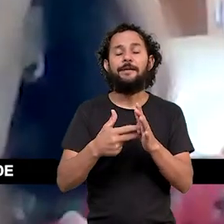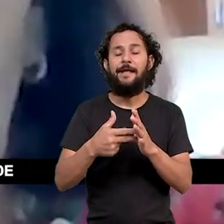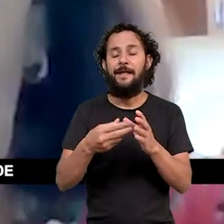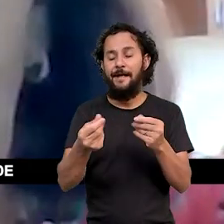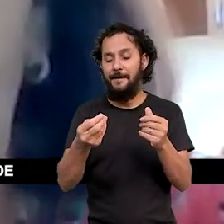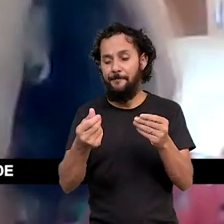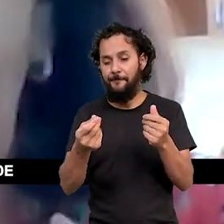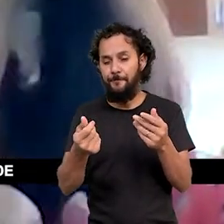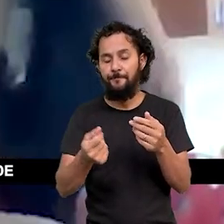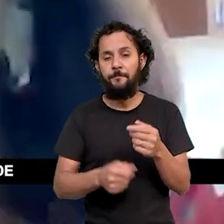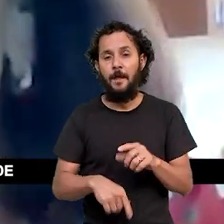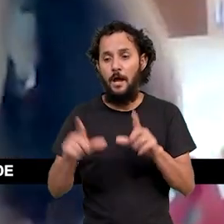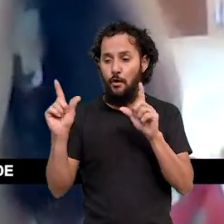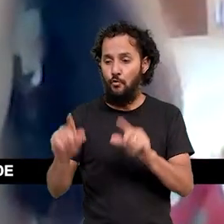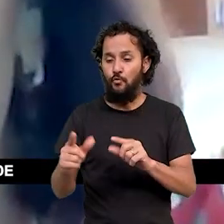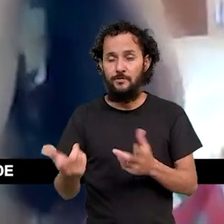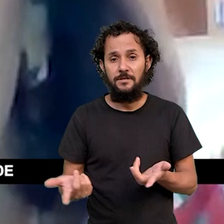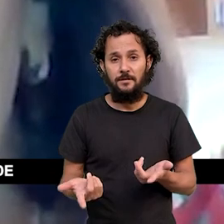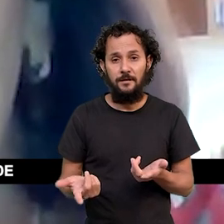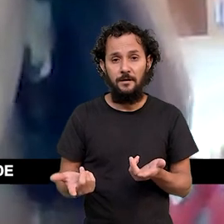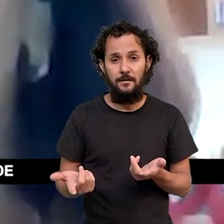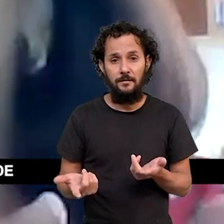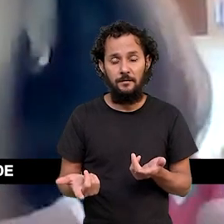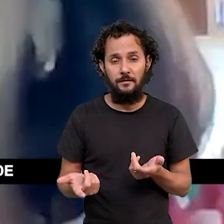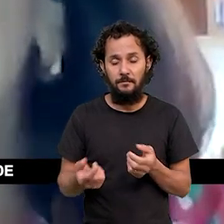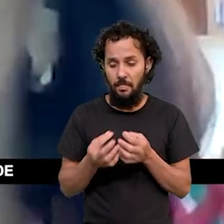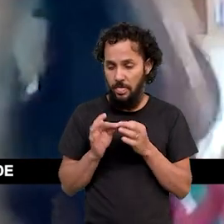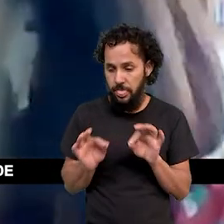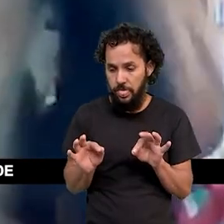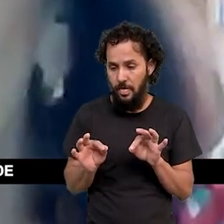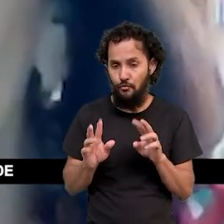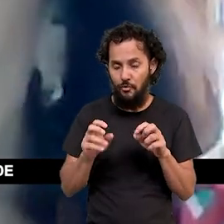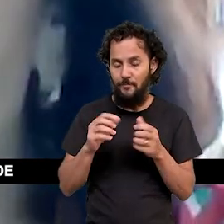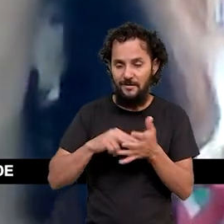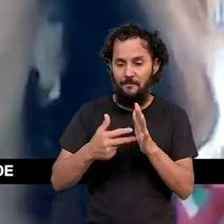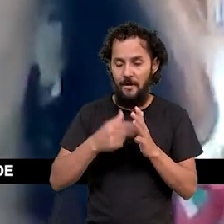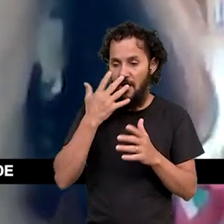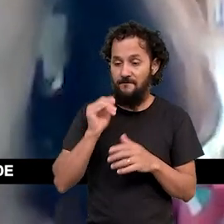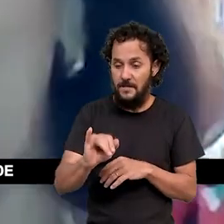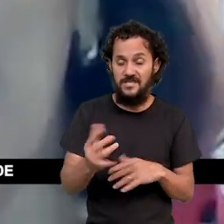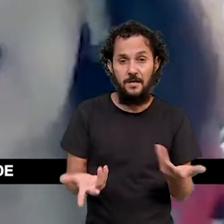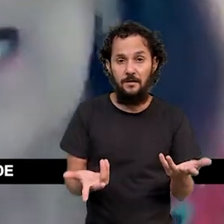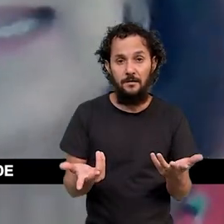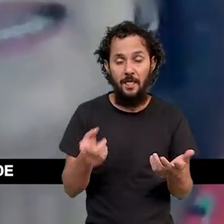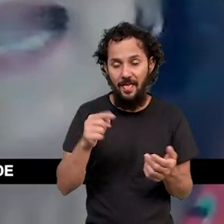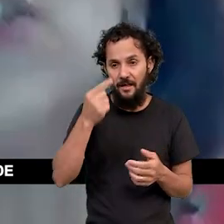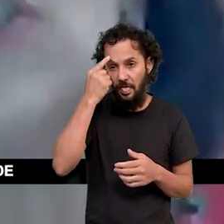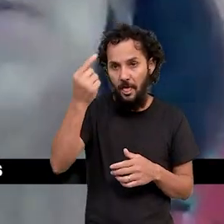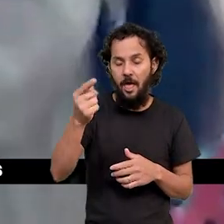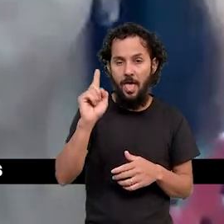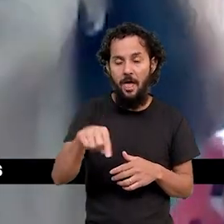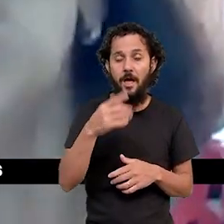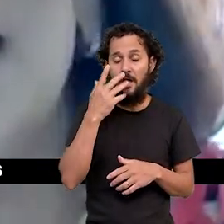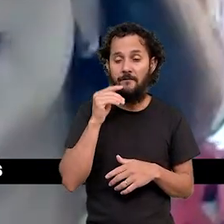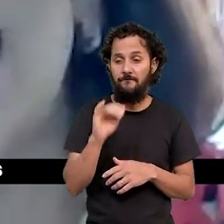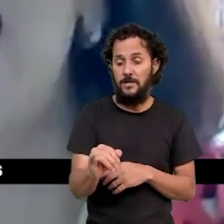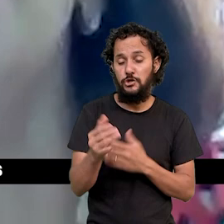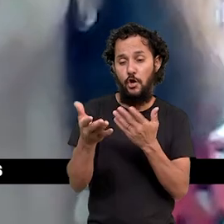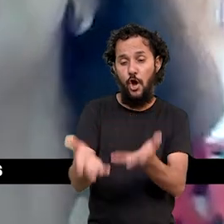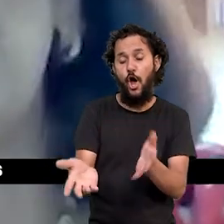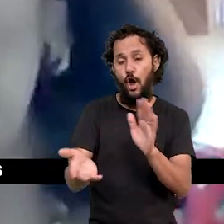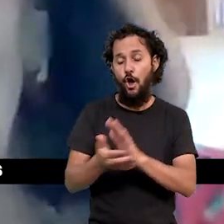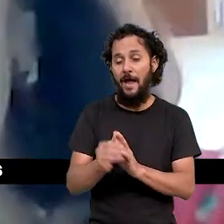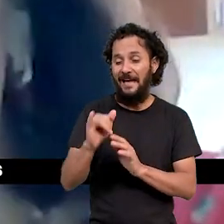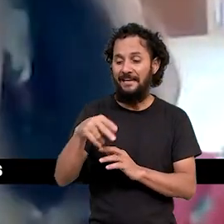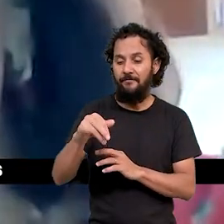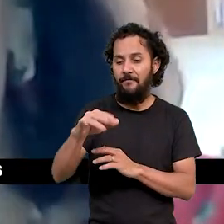visão reduzida, simplista da infância, aquela ideia de infantilizar